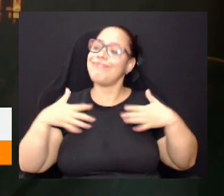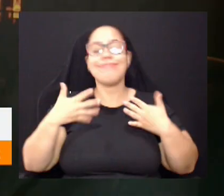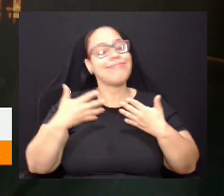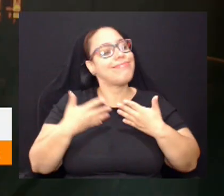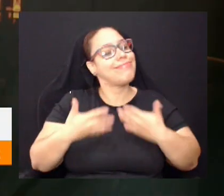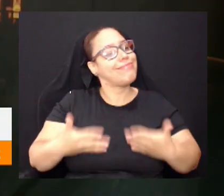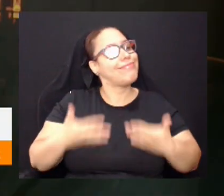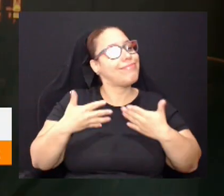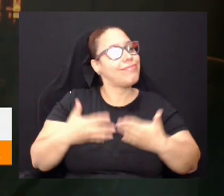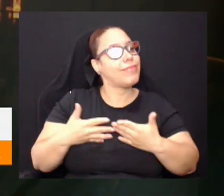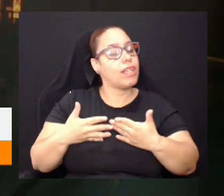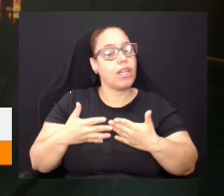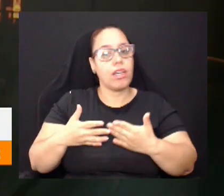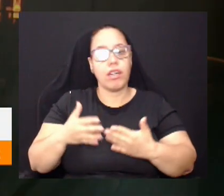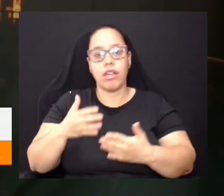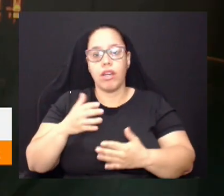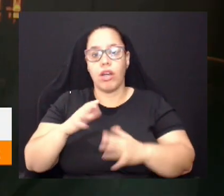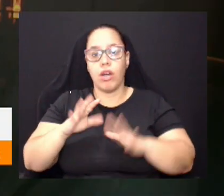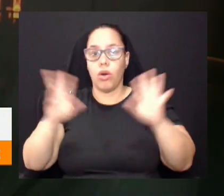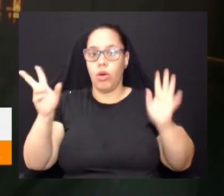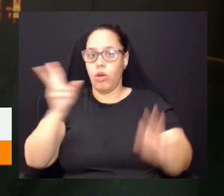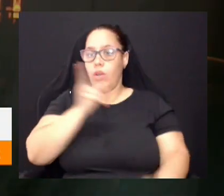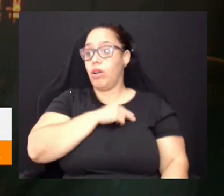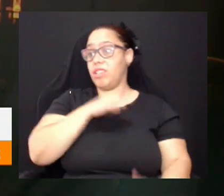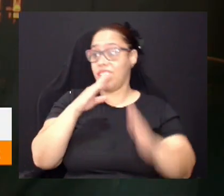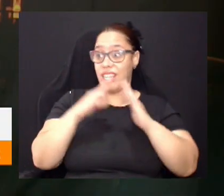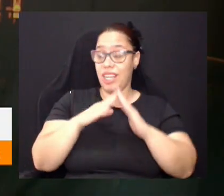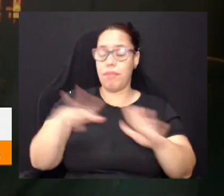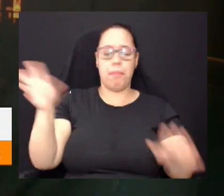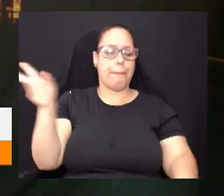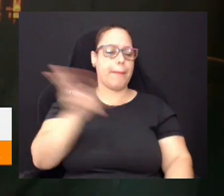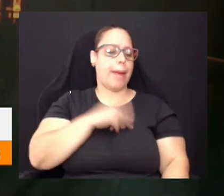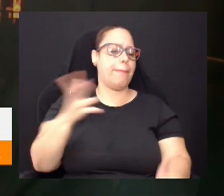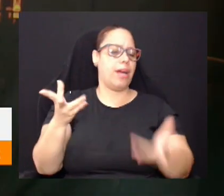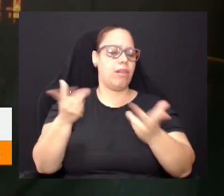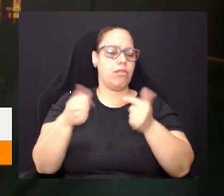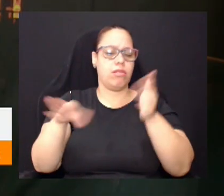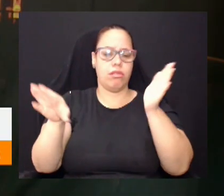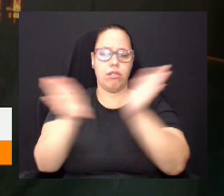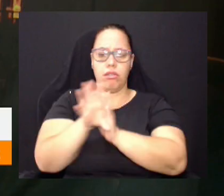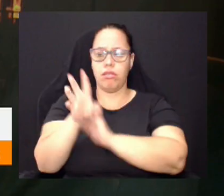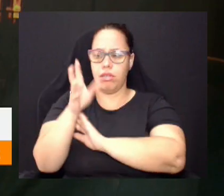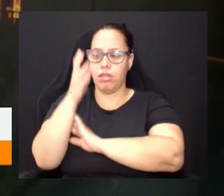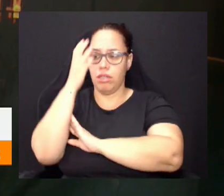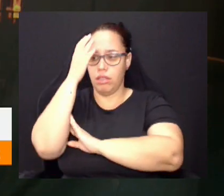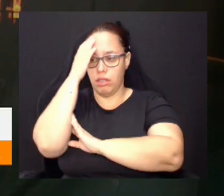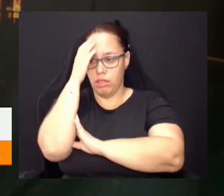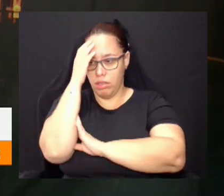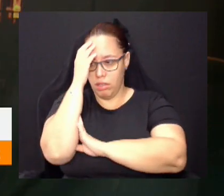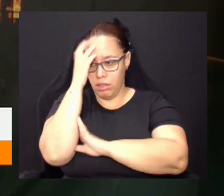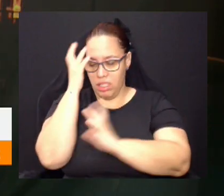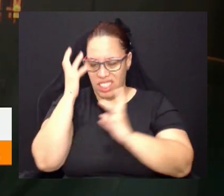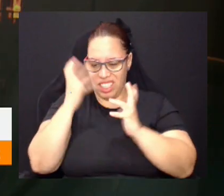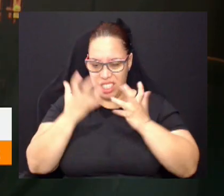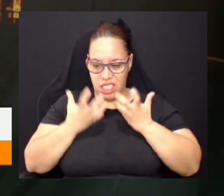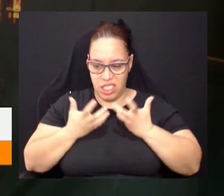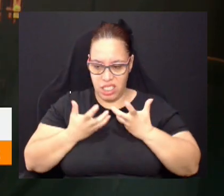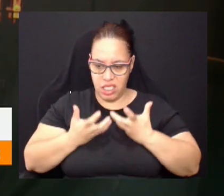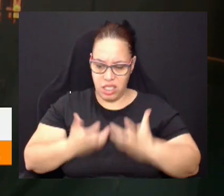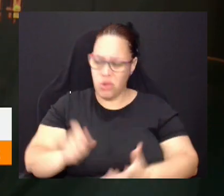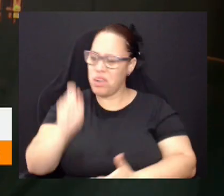está em casa, tá uau, que beleza. O parceiro chega, parece que a energia fica mais densa. O que